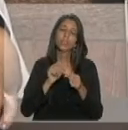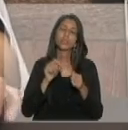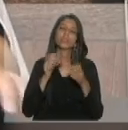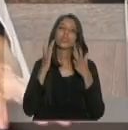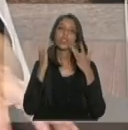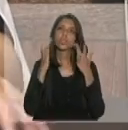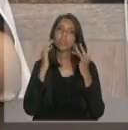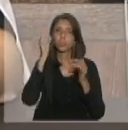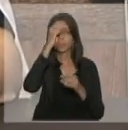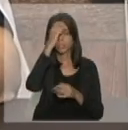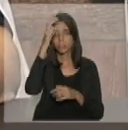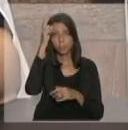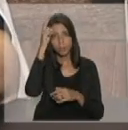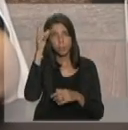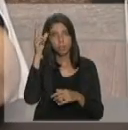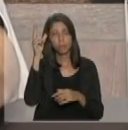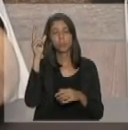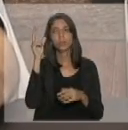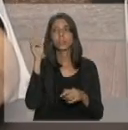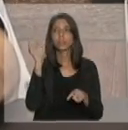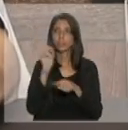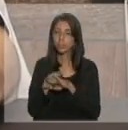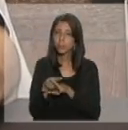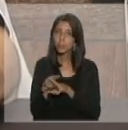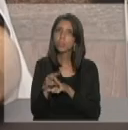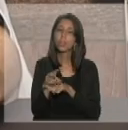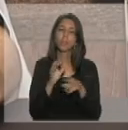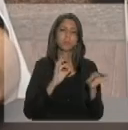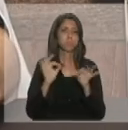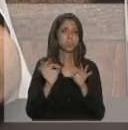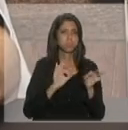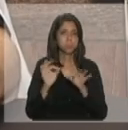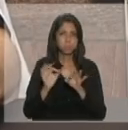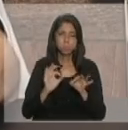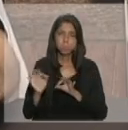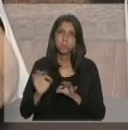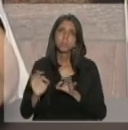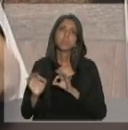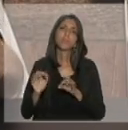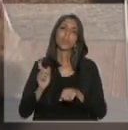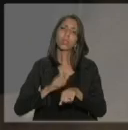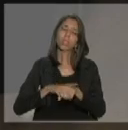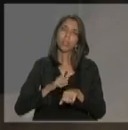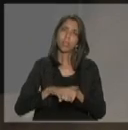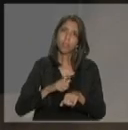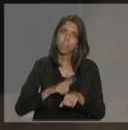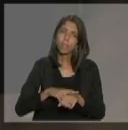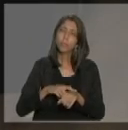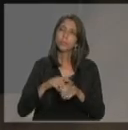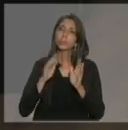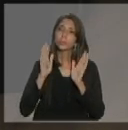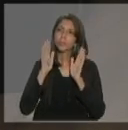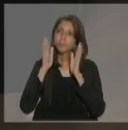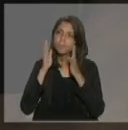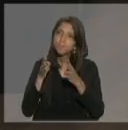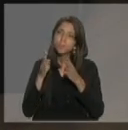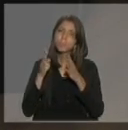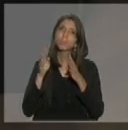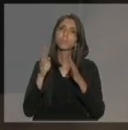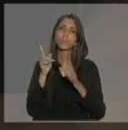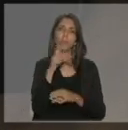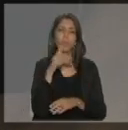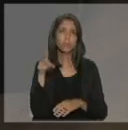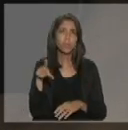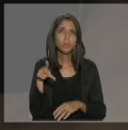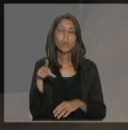Teatro Municipal, ele entrou e a gente preparou ele e a Roberta Marques durante um tempo, investiu em cima com o professor especial, eles